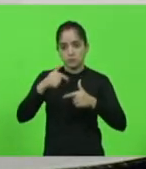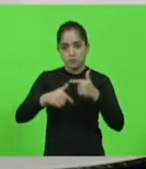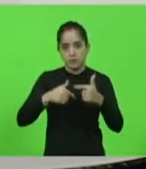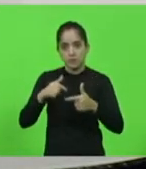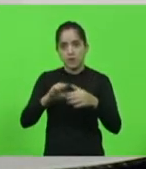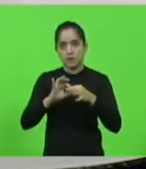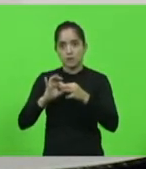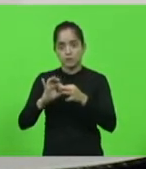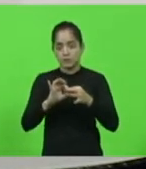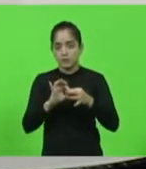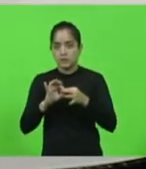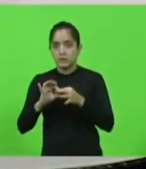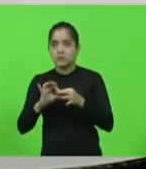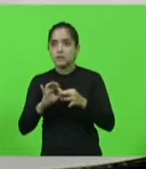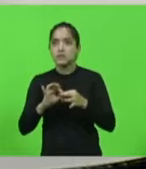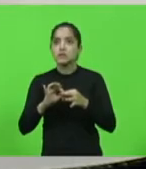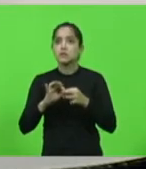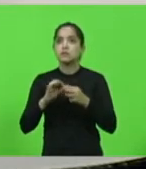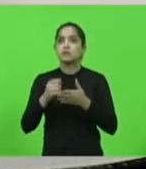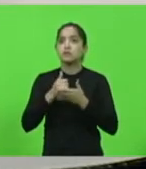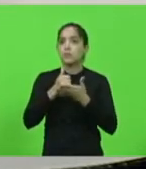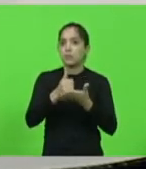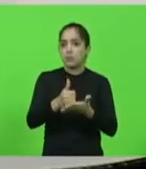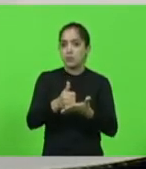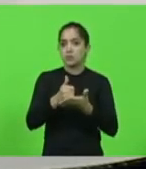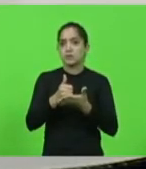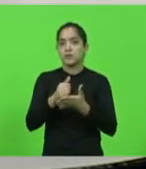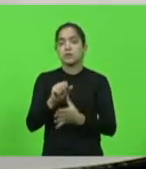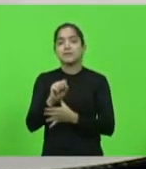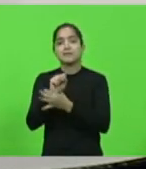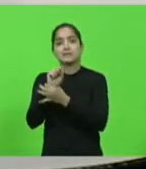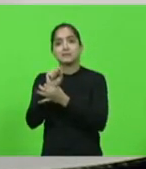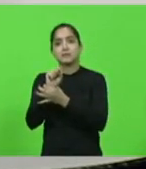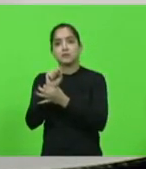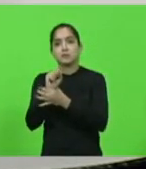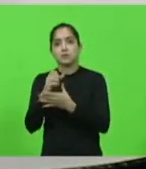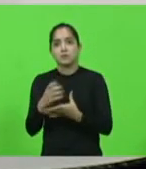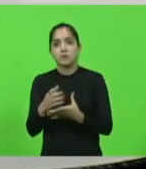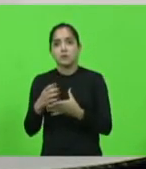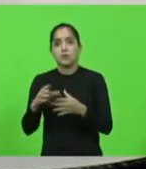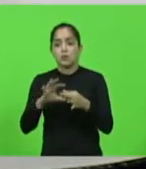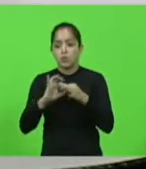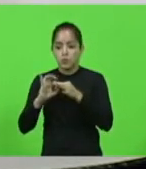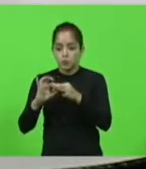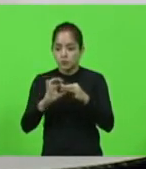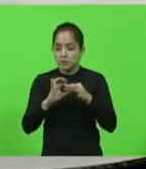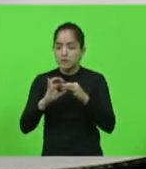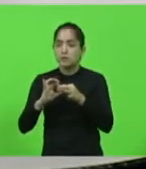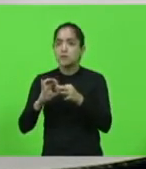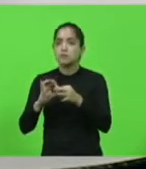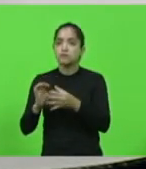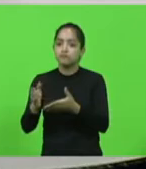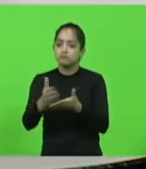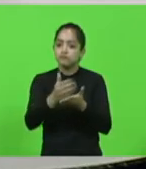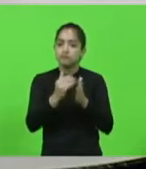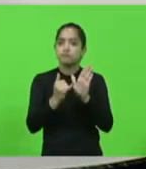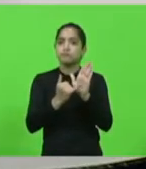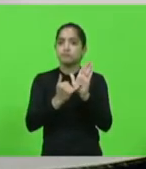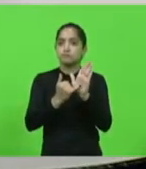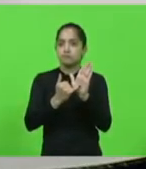cooperado, de aportar seguramente, unindo as forças dos incentivos fiscais federais e